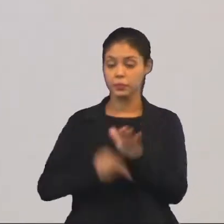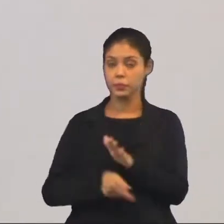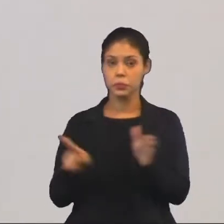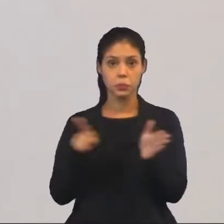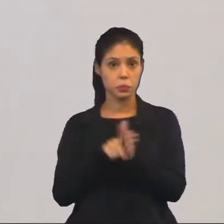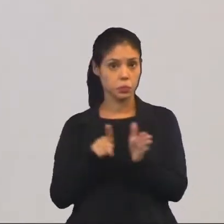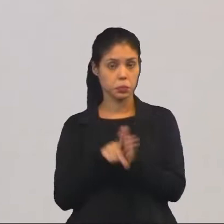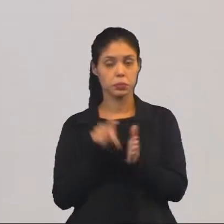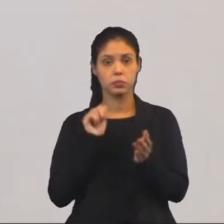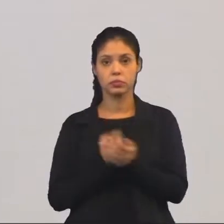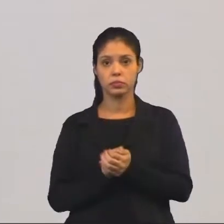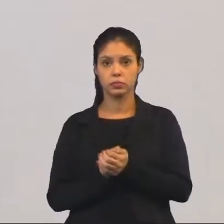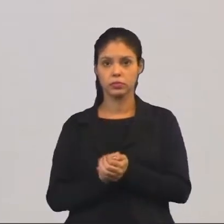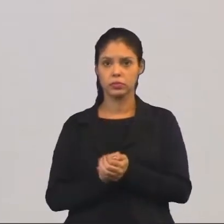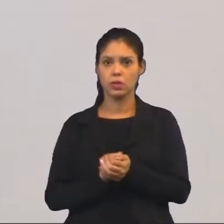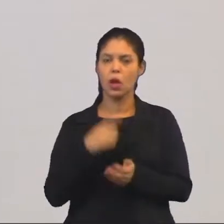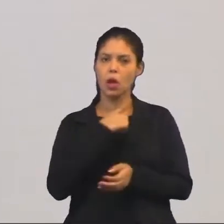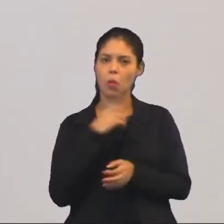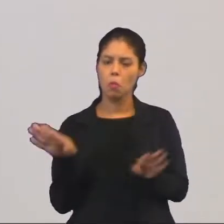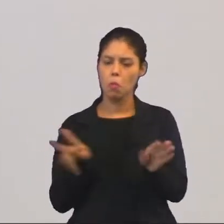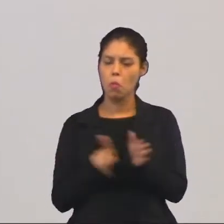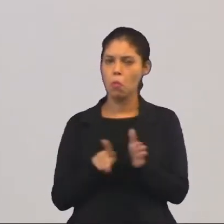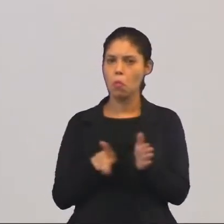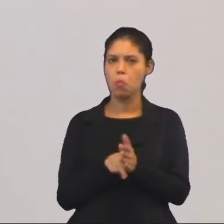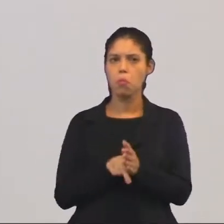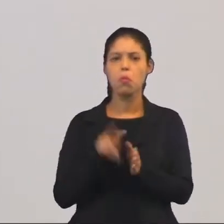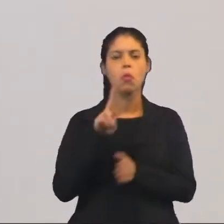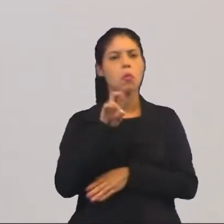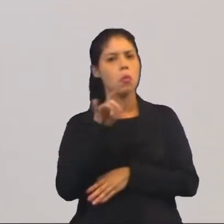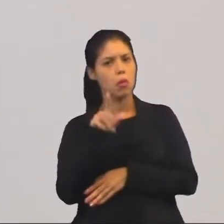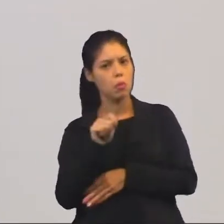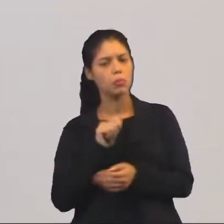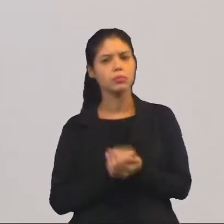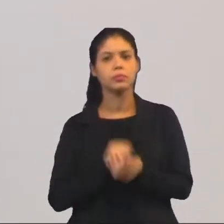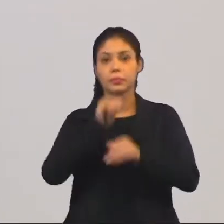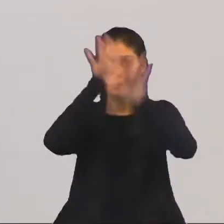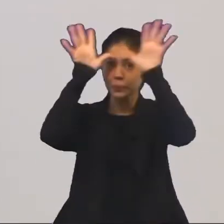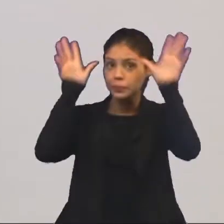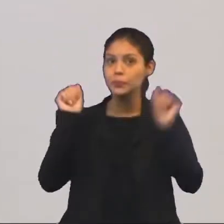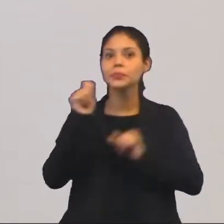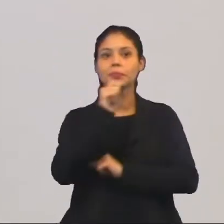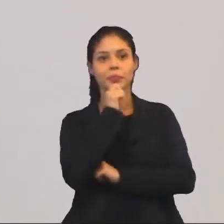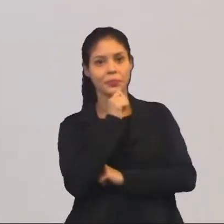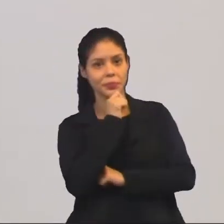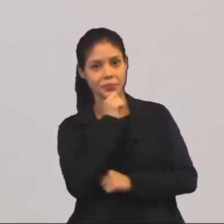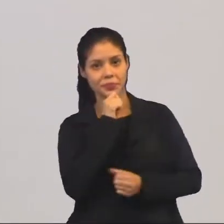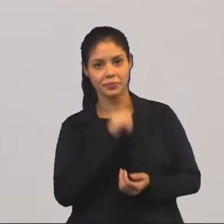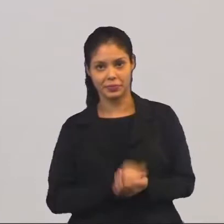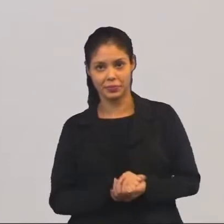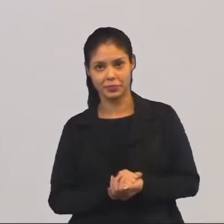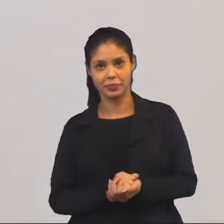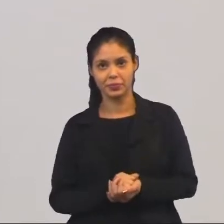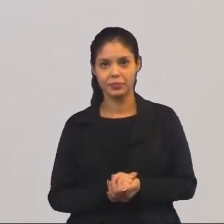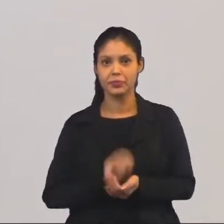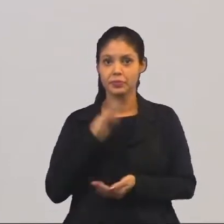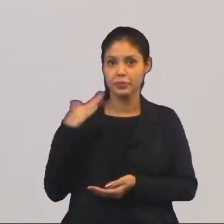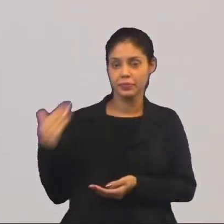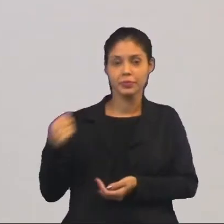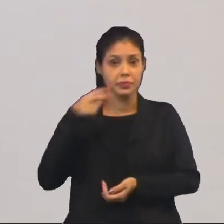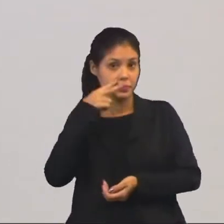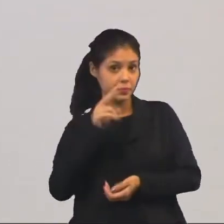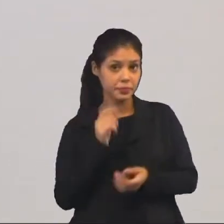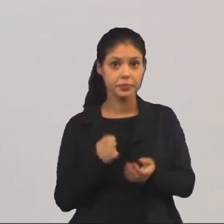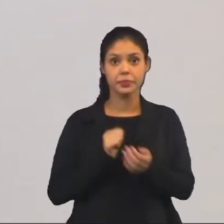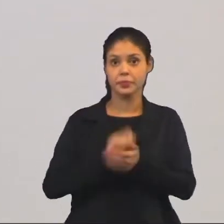do setor rural. Só que isso é só digamos assim, o Acre está ainda engatinhando nisso. Quando você vai para